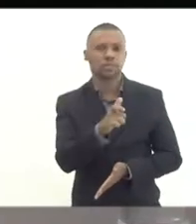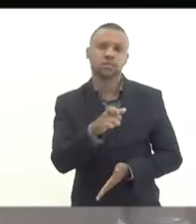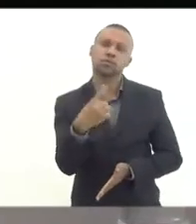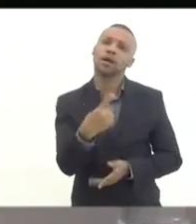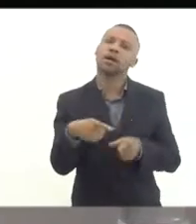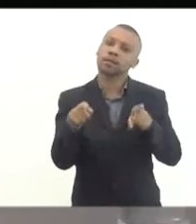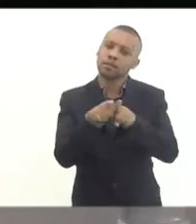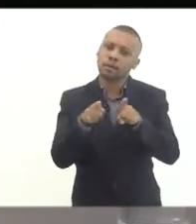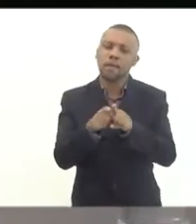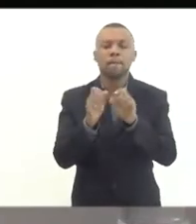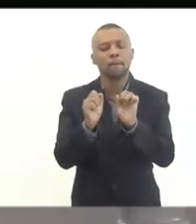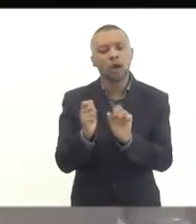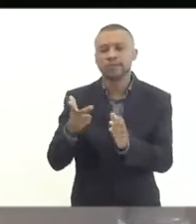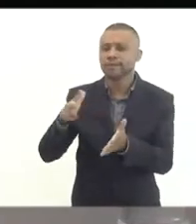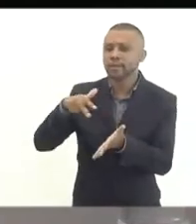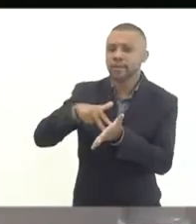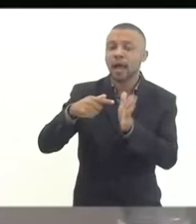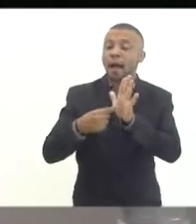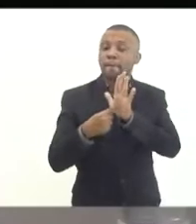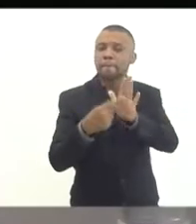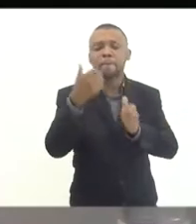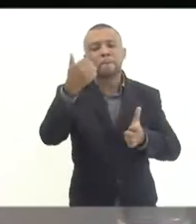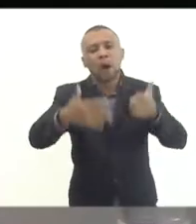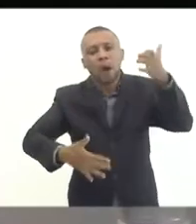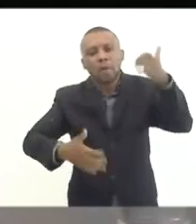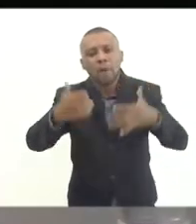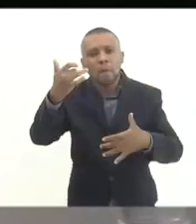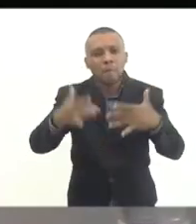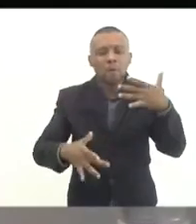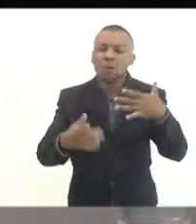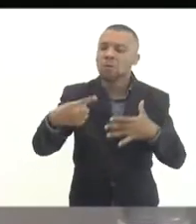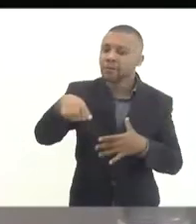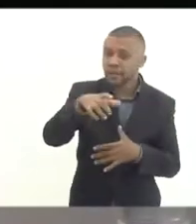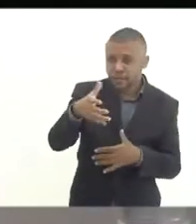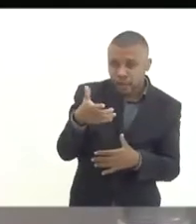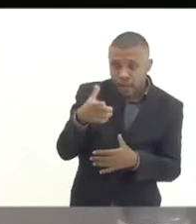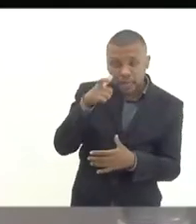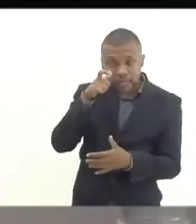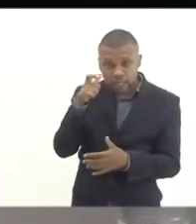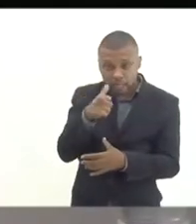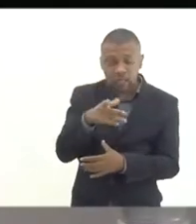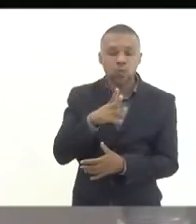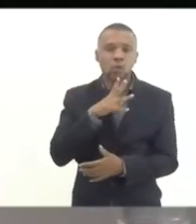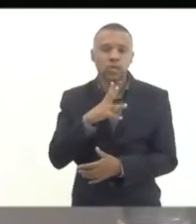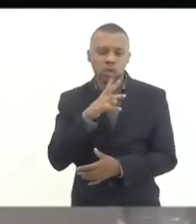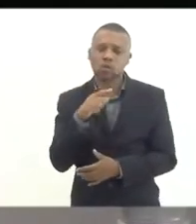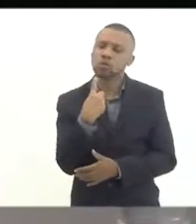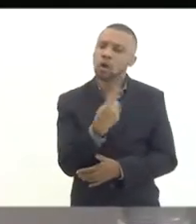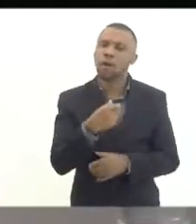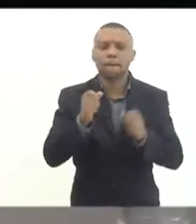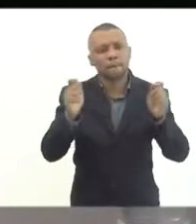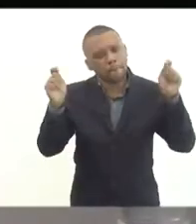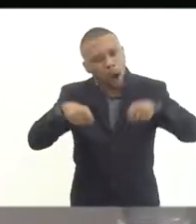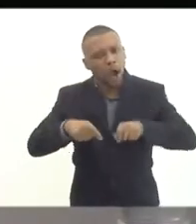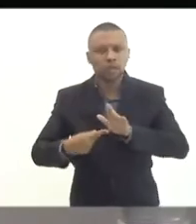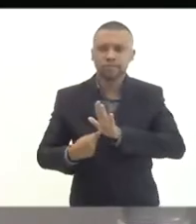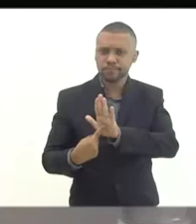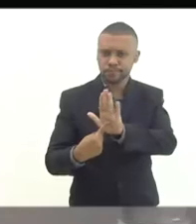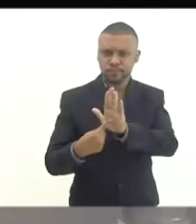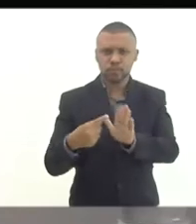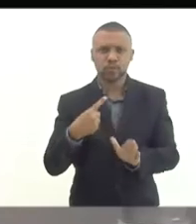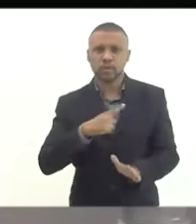gente vai vir aqui um dia apresentaram em qualquer espaço que vocês tiverem interesse é mas temos uma